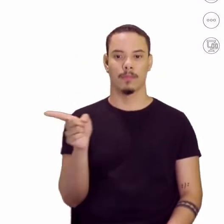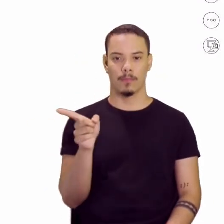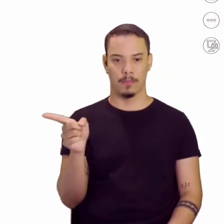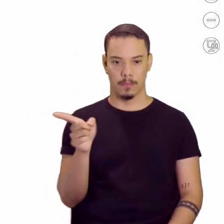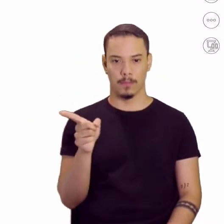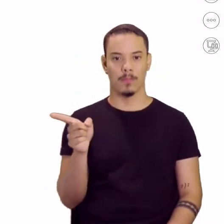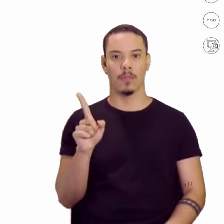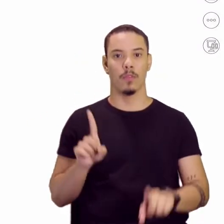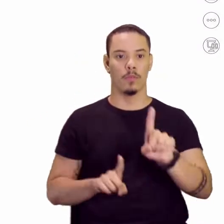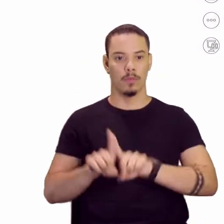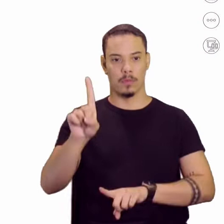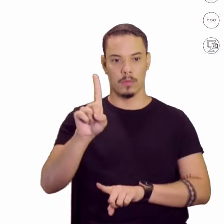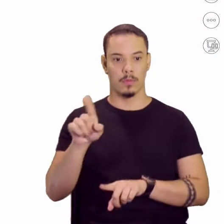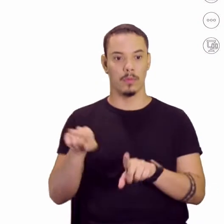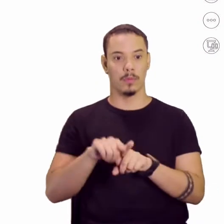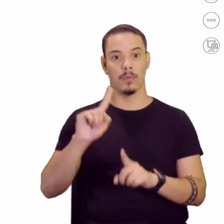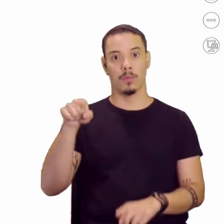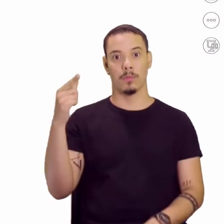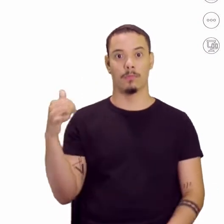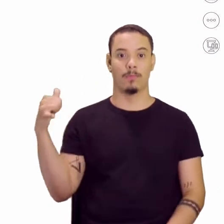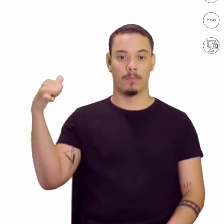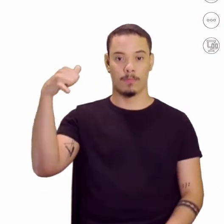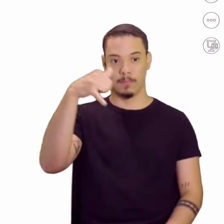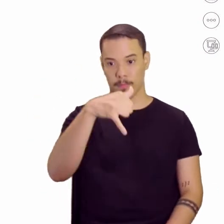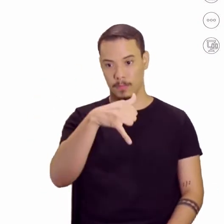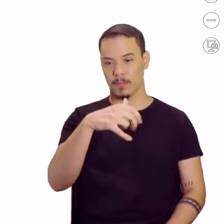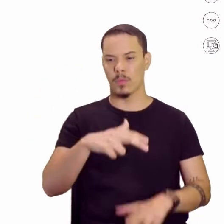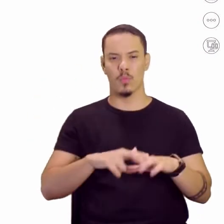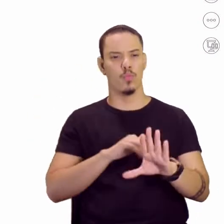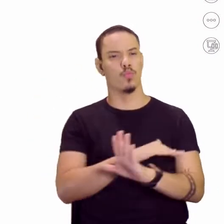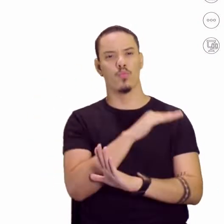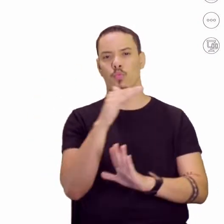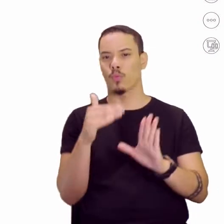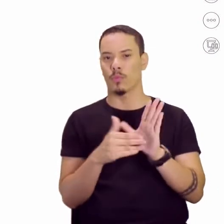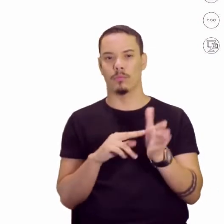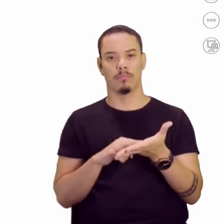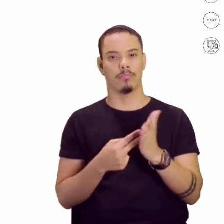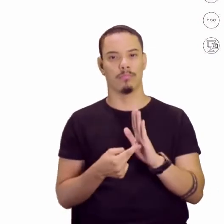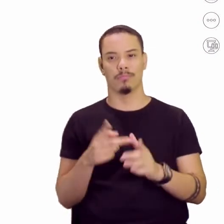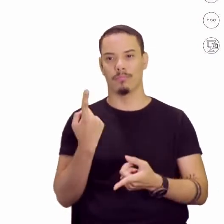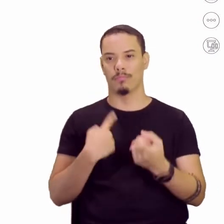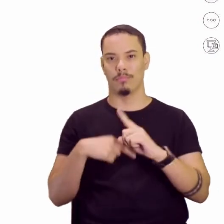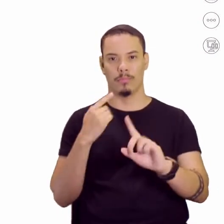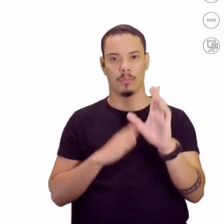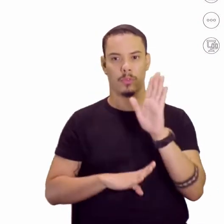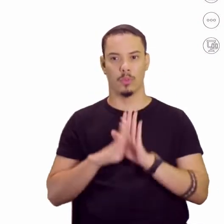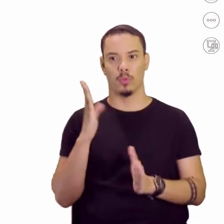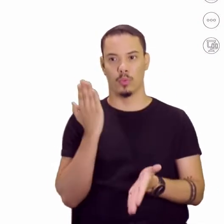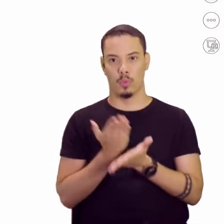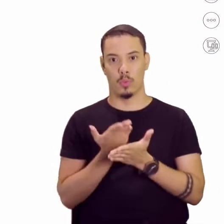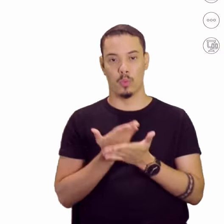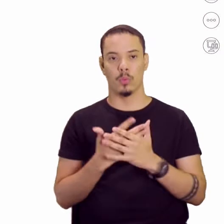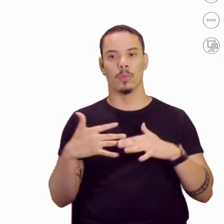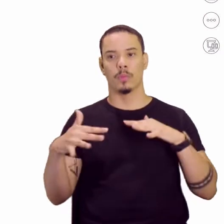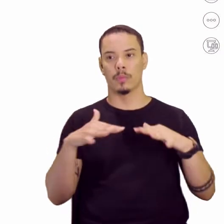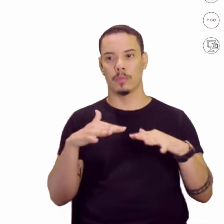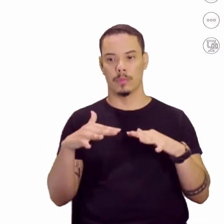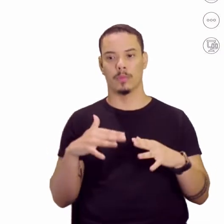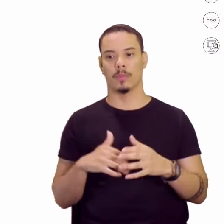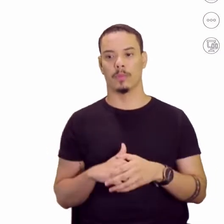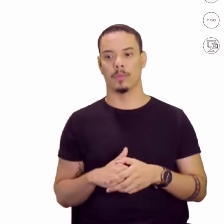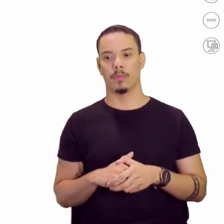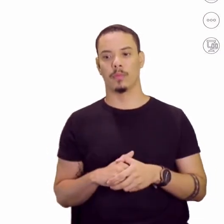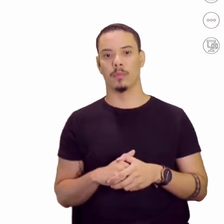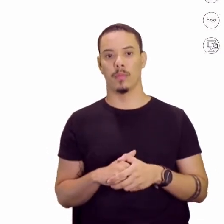Foguete, o avião. Então nós temos que tudo isso aí são avanços aí do estudo do movimento. Bora pensar um pouquinho, olha só.